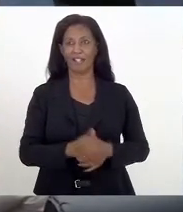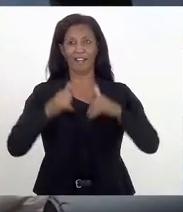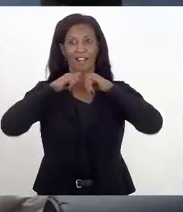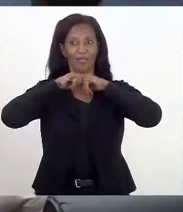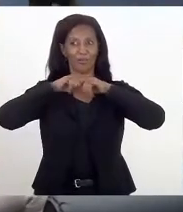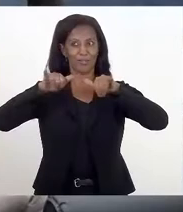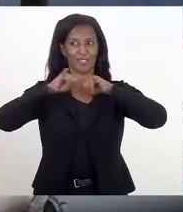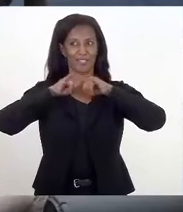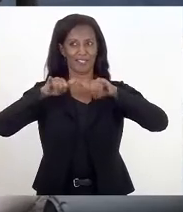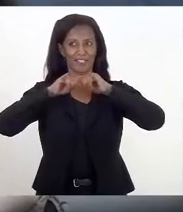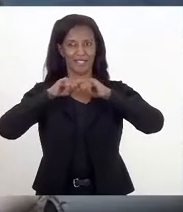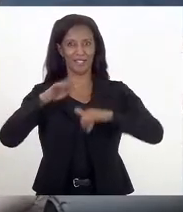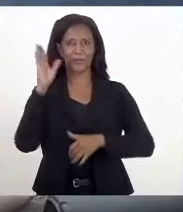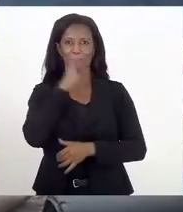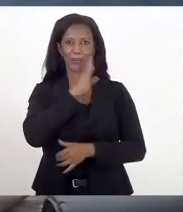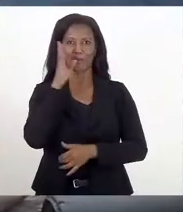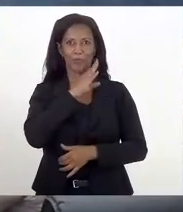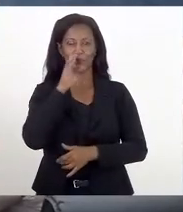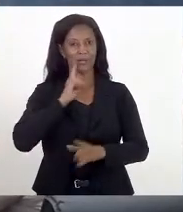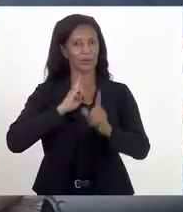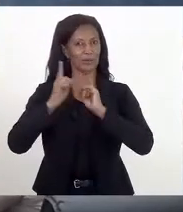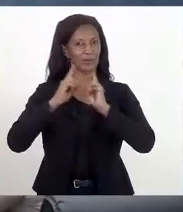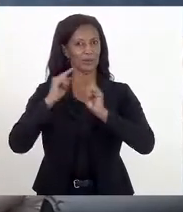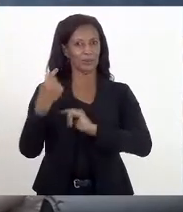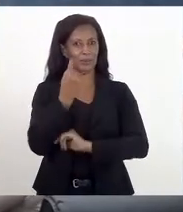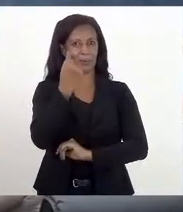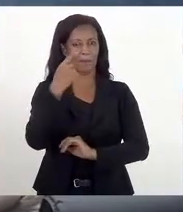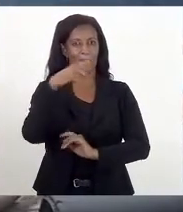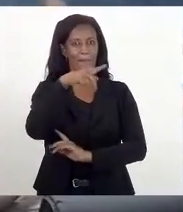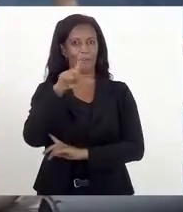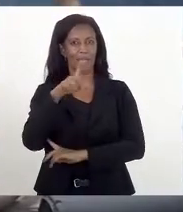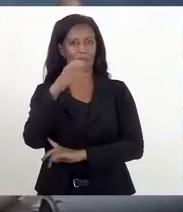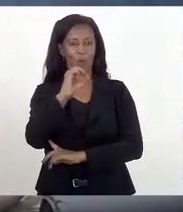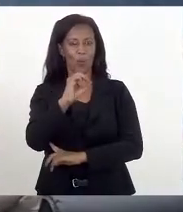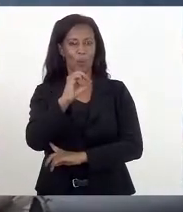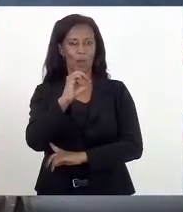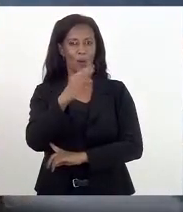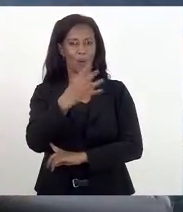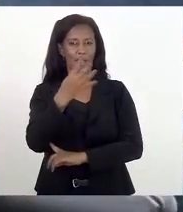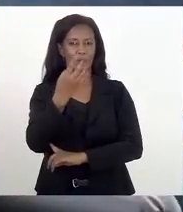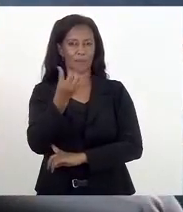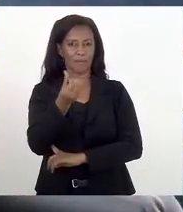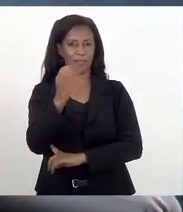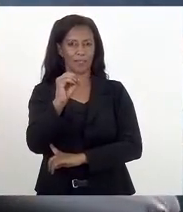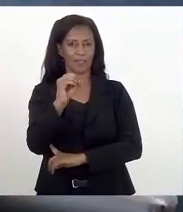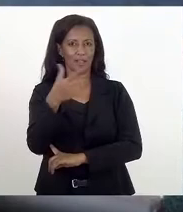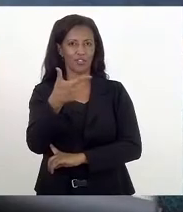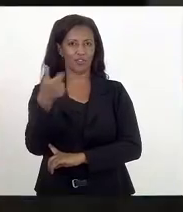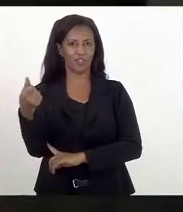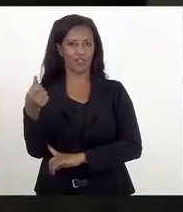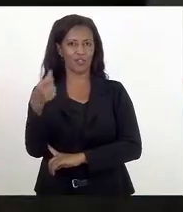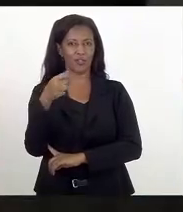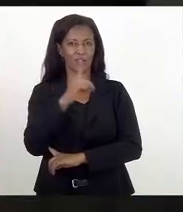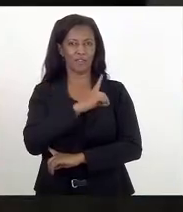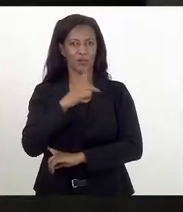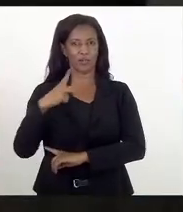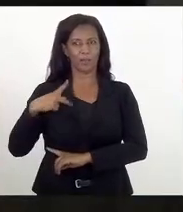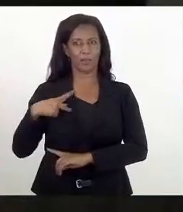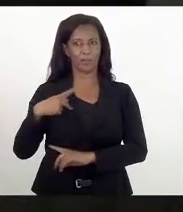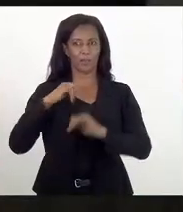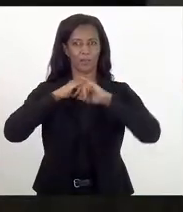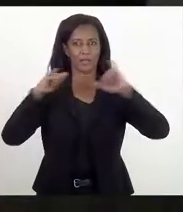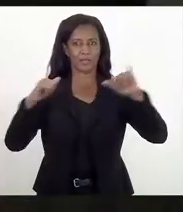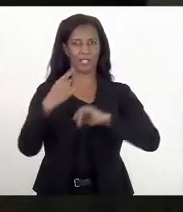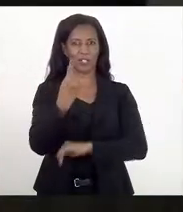Anuncio, em regime de urgência, em discussão, a projeto de lei 4601 de 21, de autoria da Defensoria Pública, mensagem